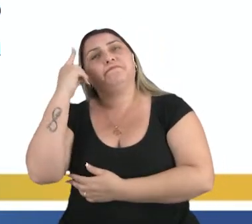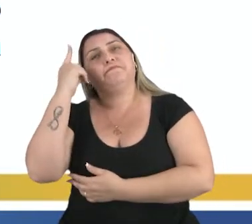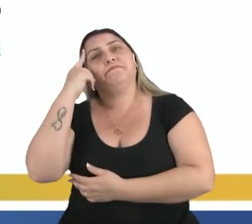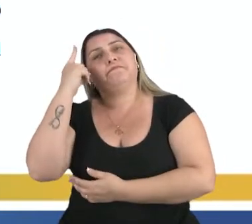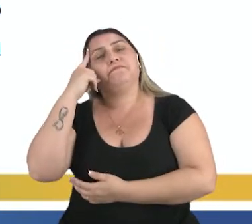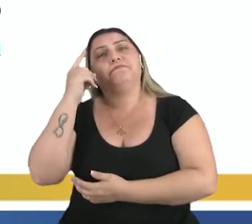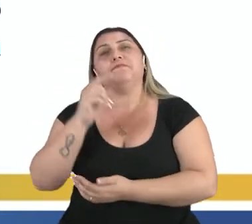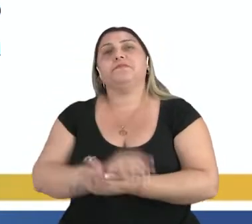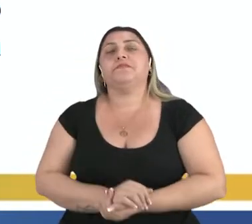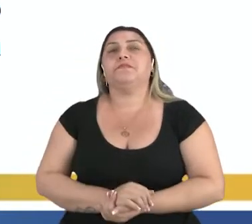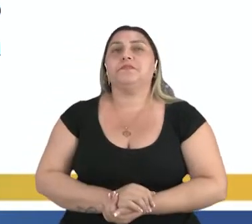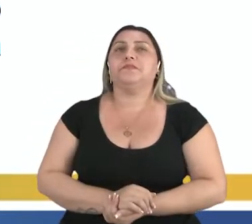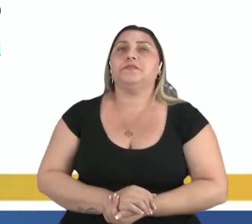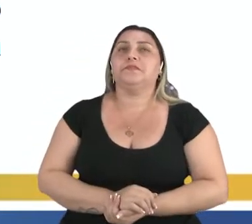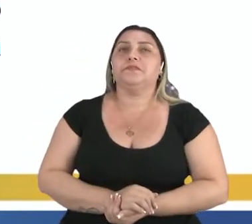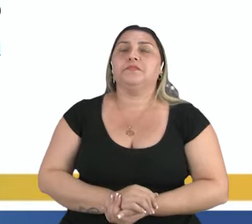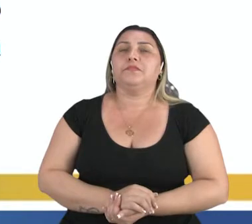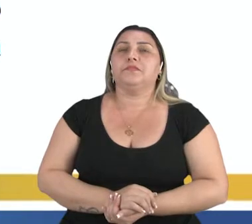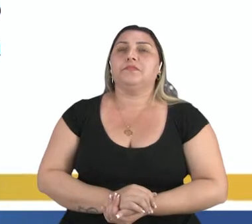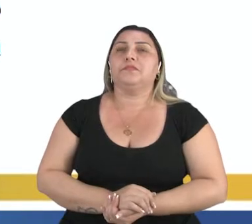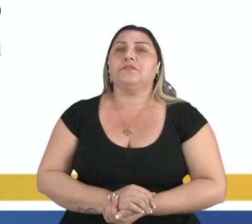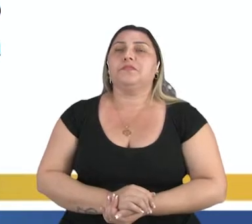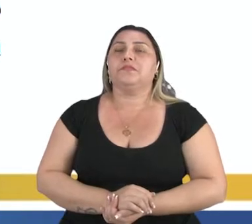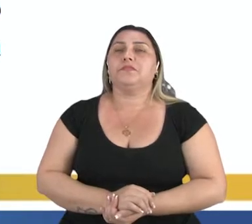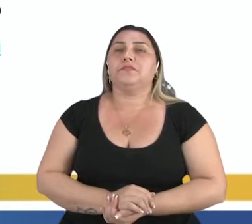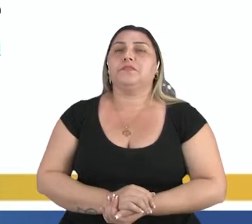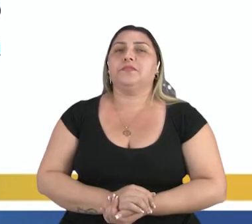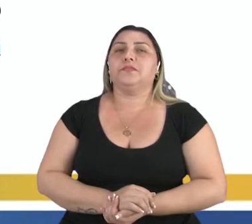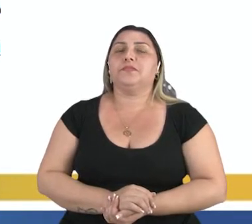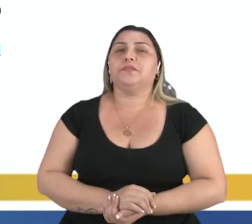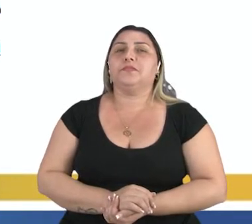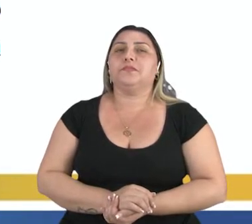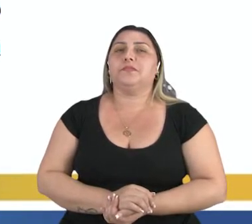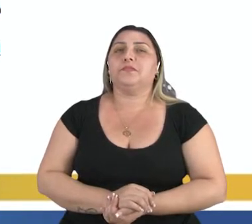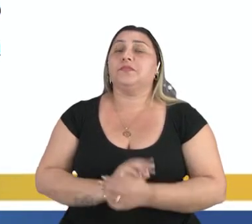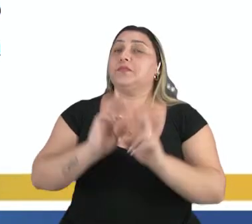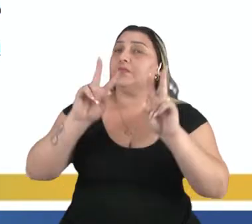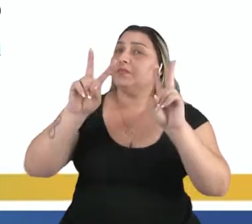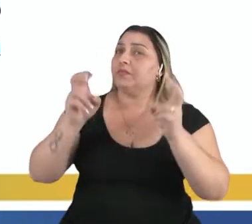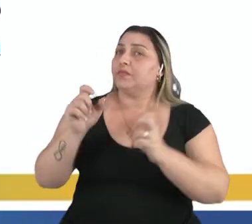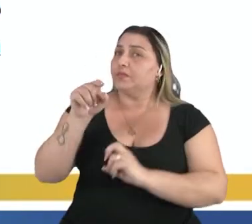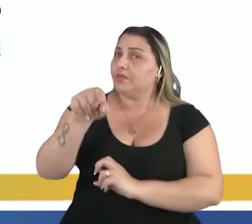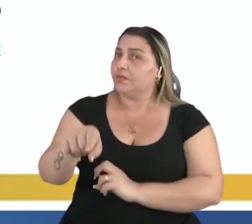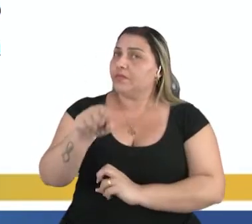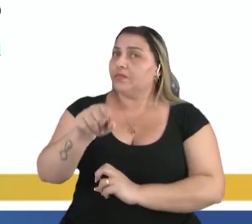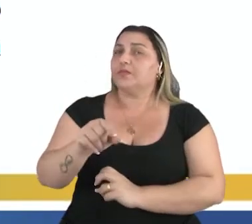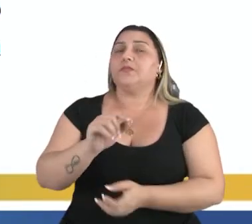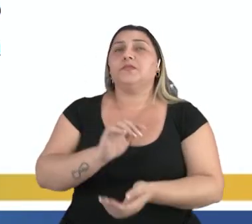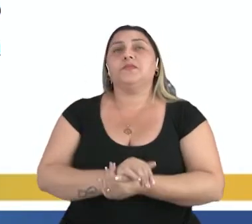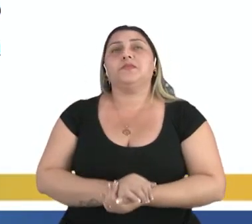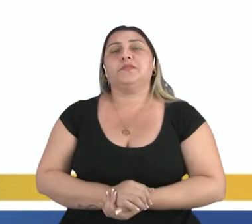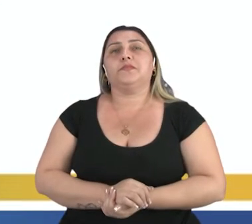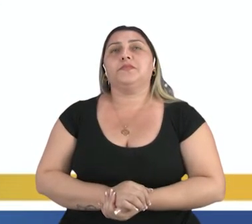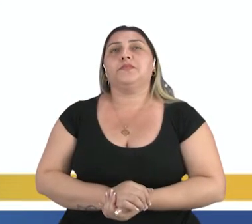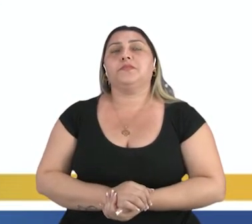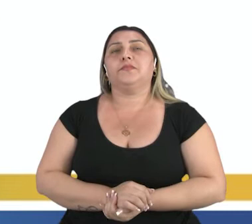reflexão, com um dado interessante sobre o tema que você está